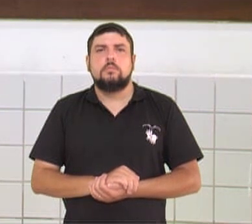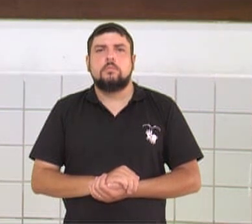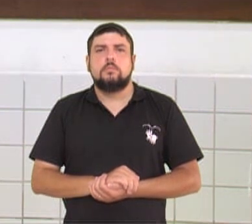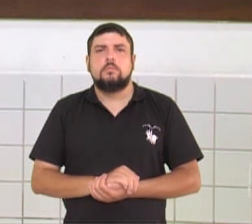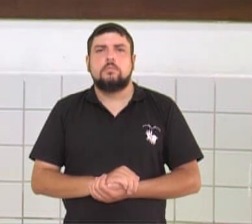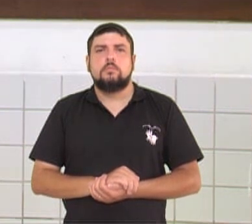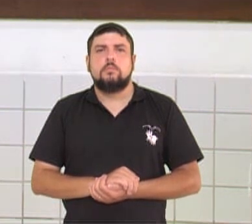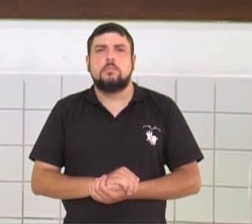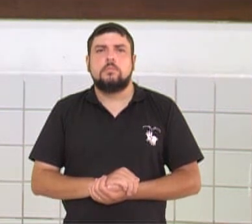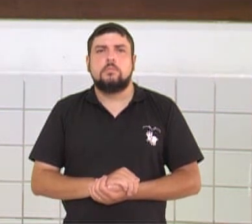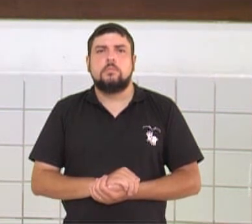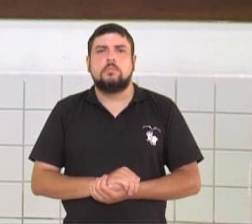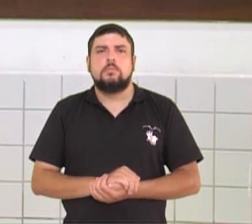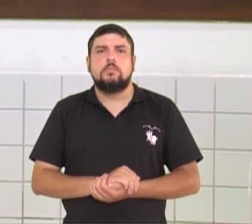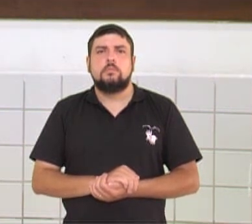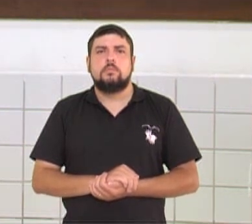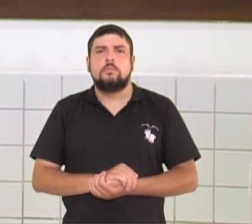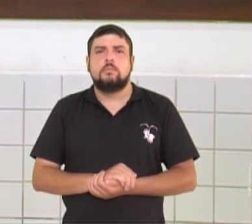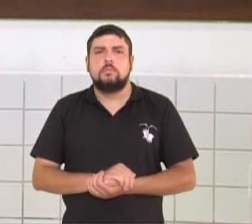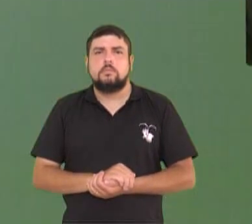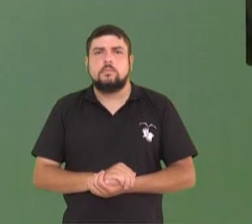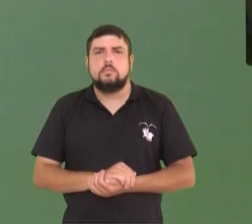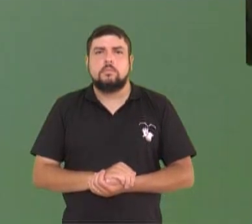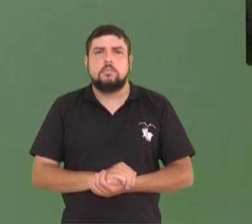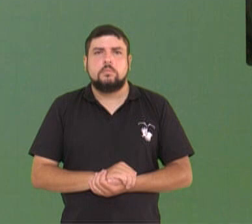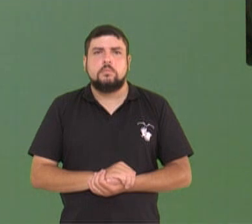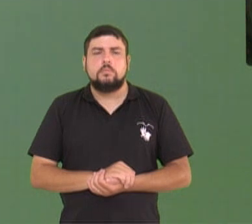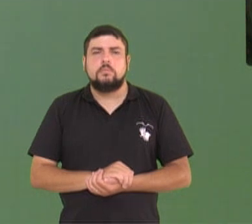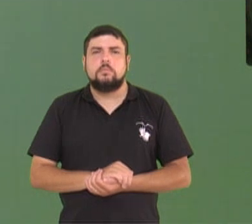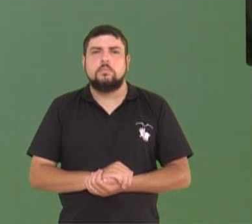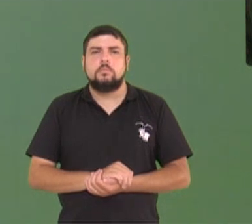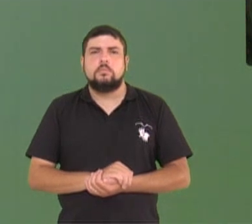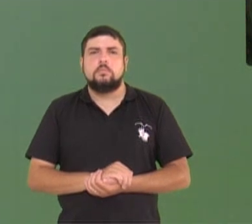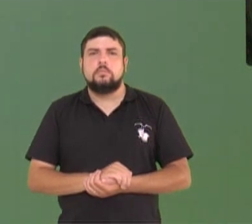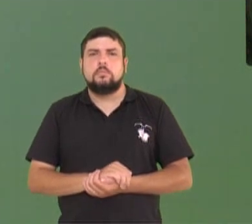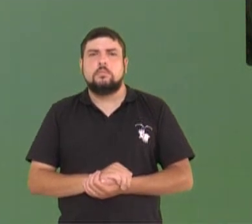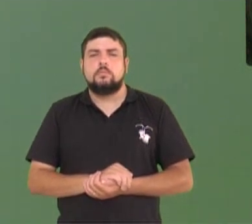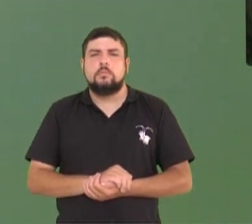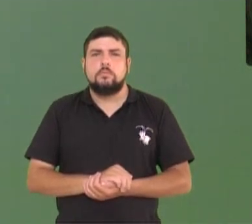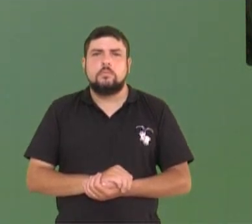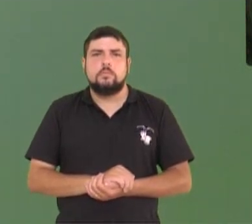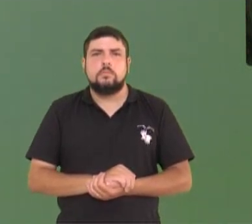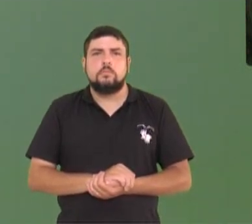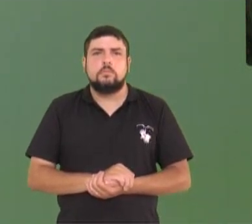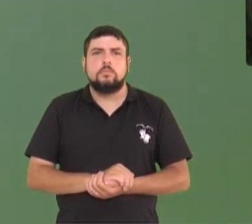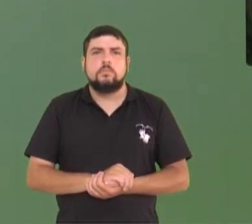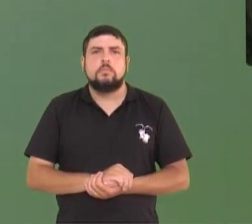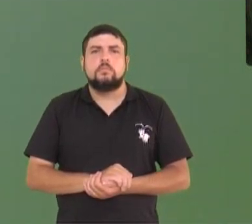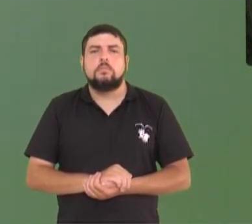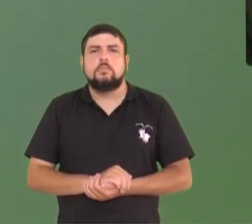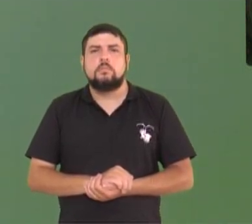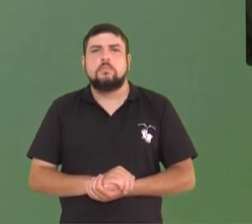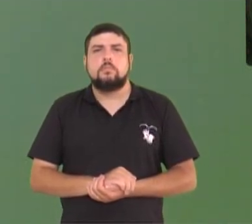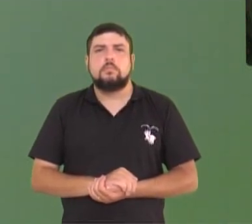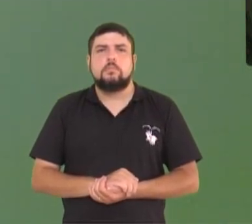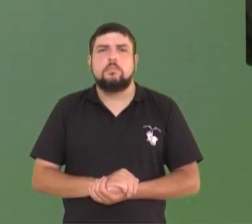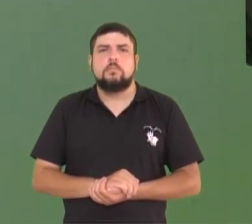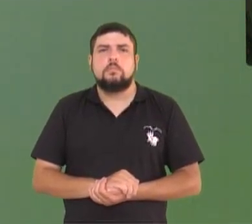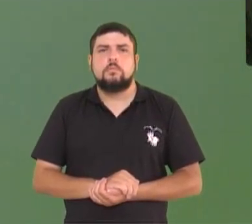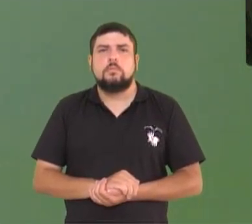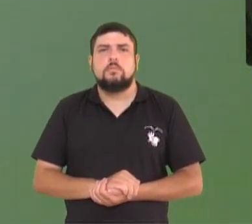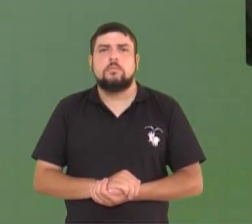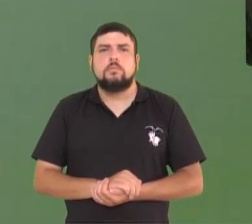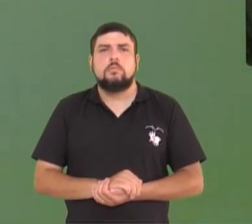fechado, no menos 15, fechado aqui, e vai até onde? E vai até o infinito, tá? Porque ele é maior que menos 15, então vai